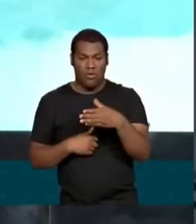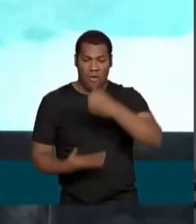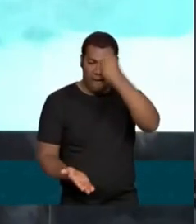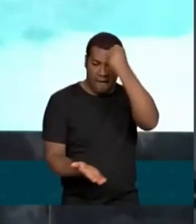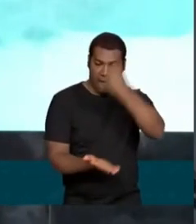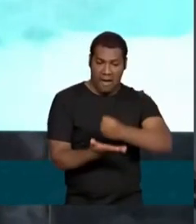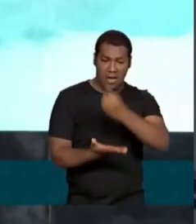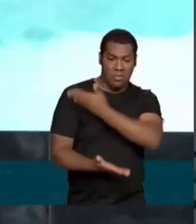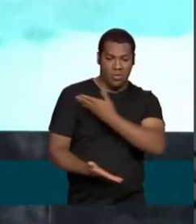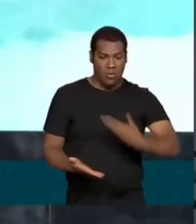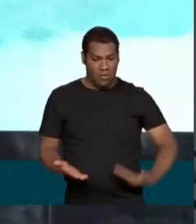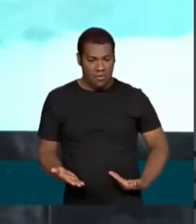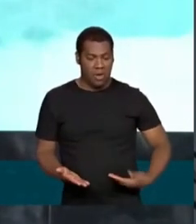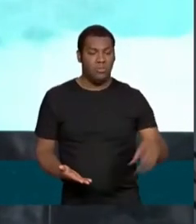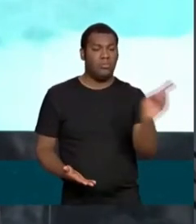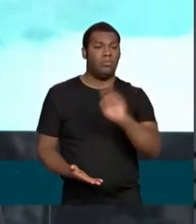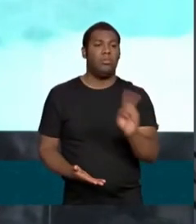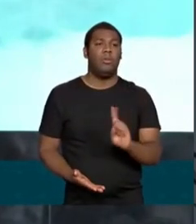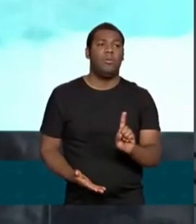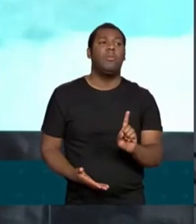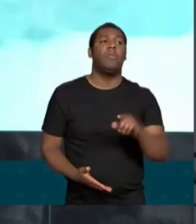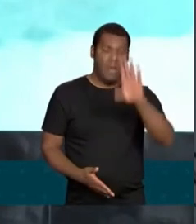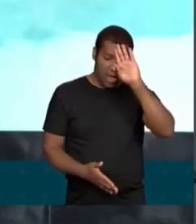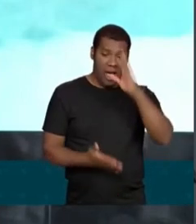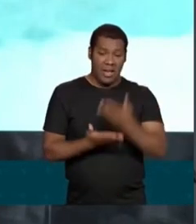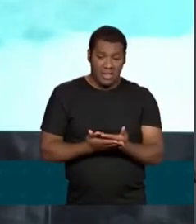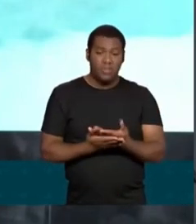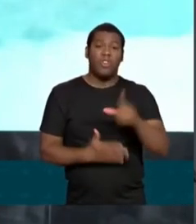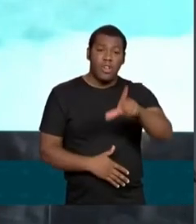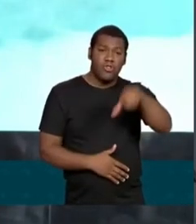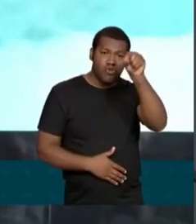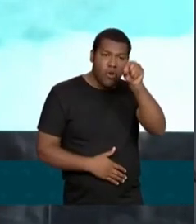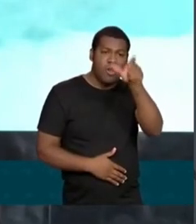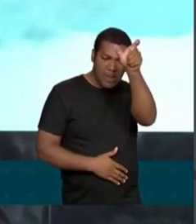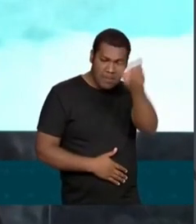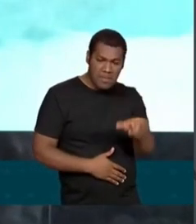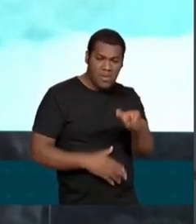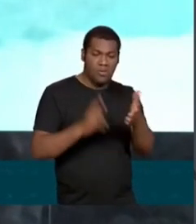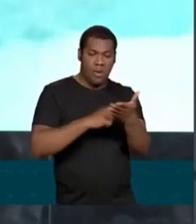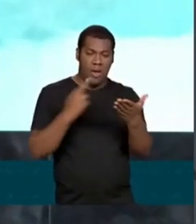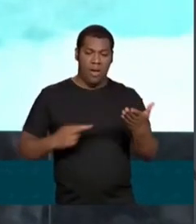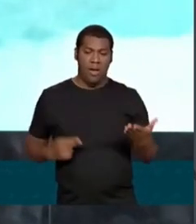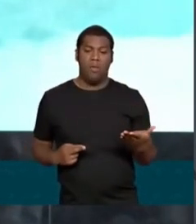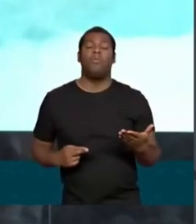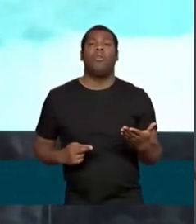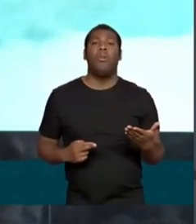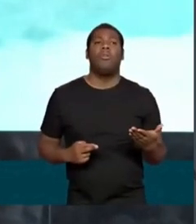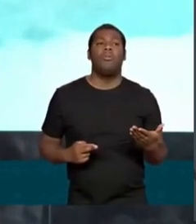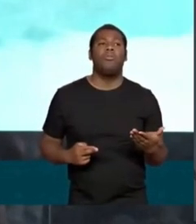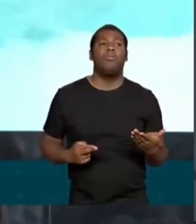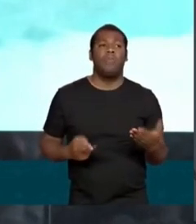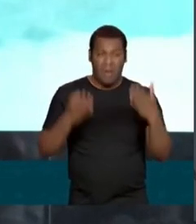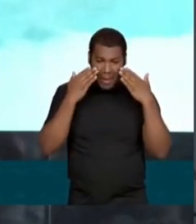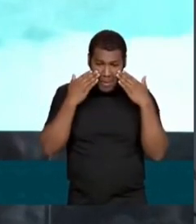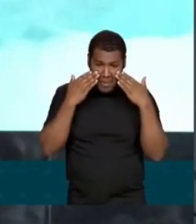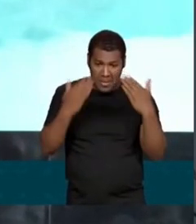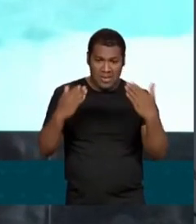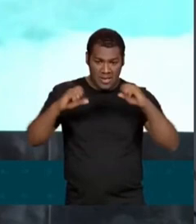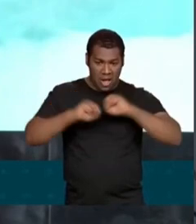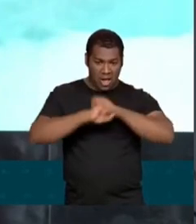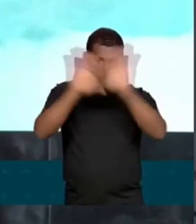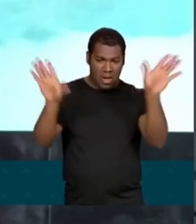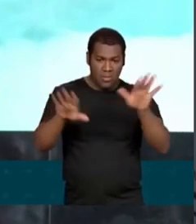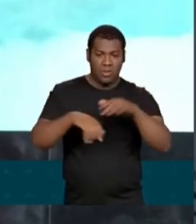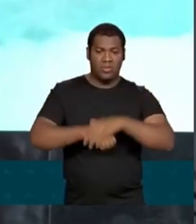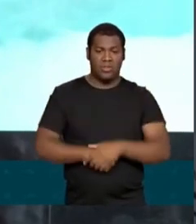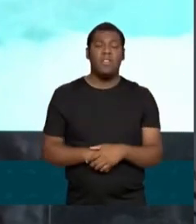ou um carimbo de oposição então acredito que possa ter um relator que expressa Exatamente isso alguém que sinaliza